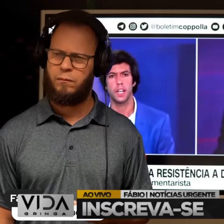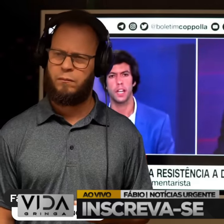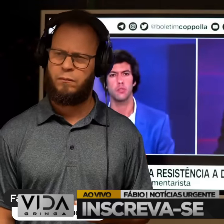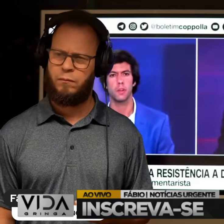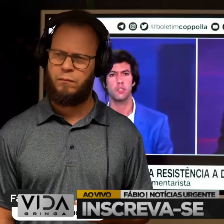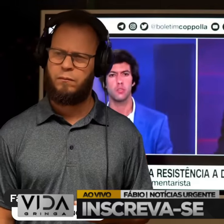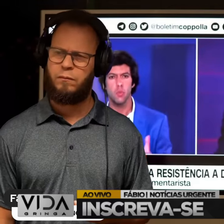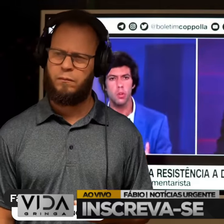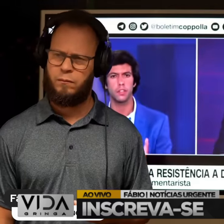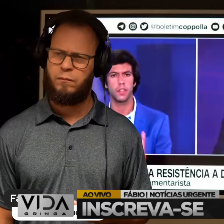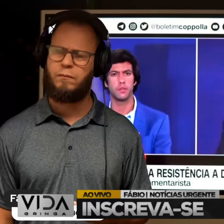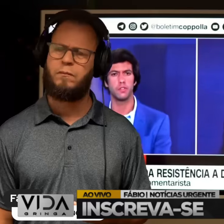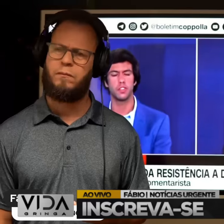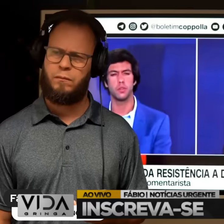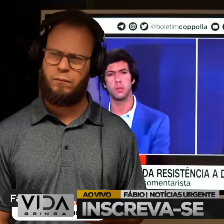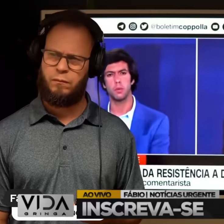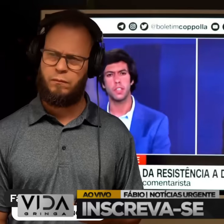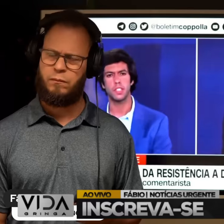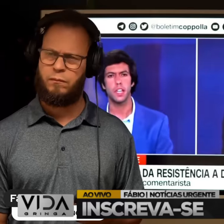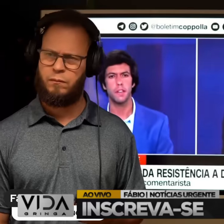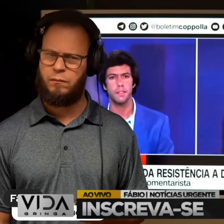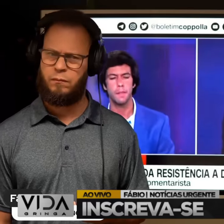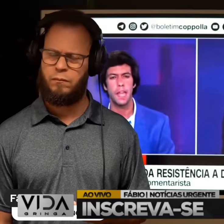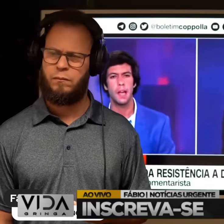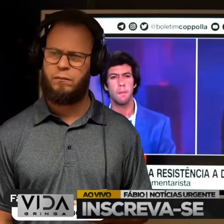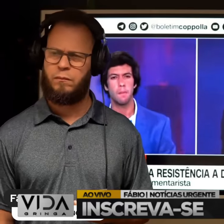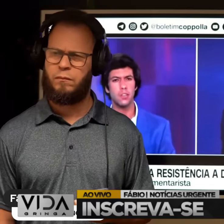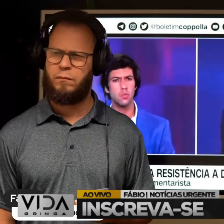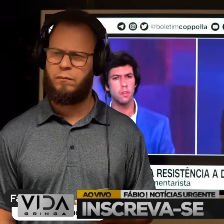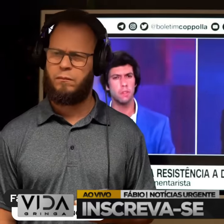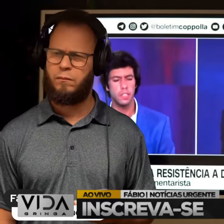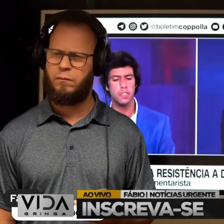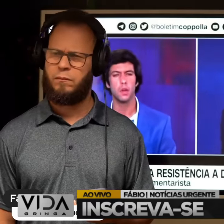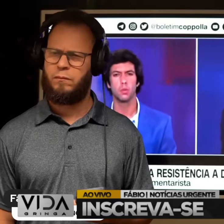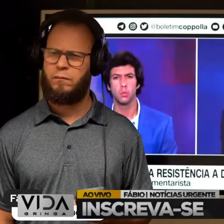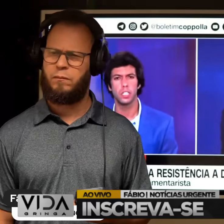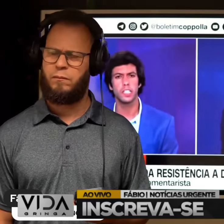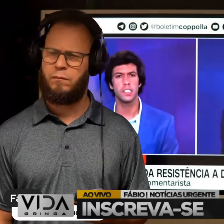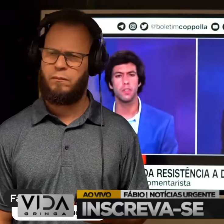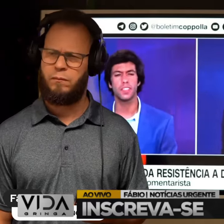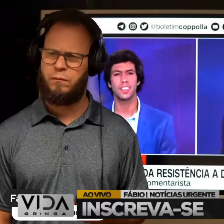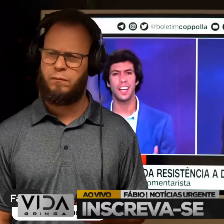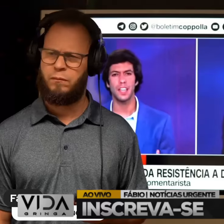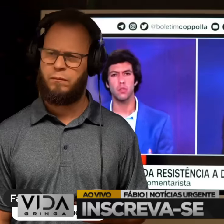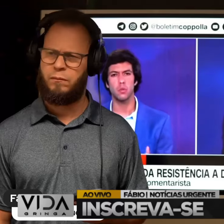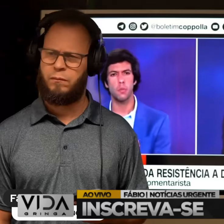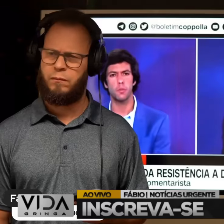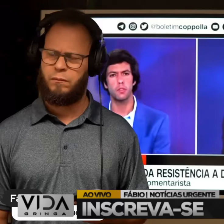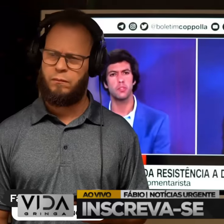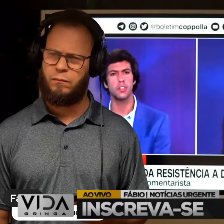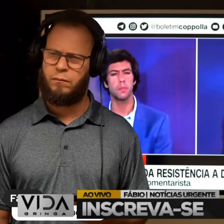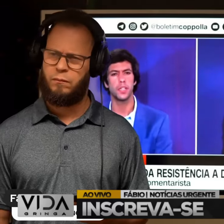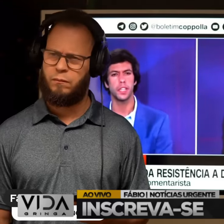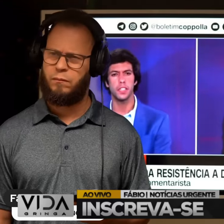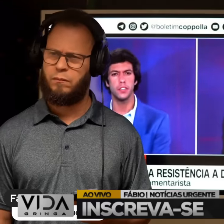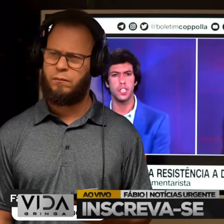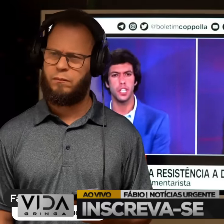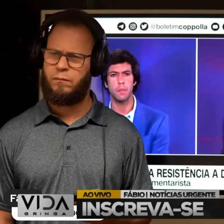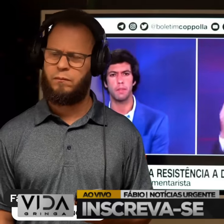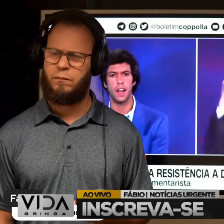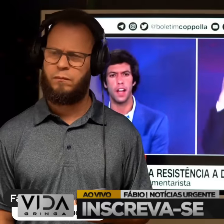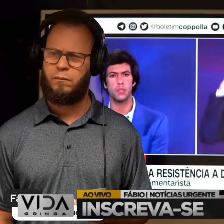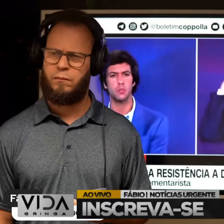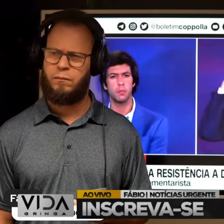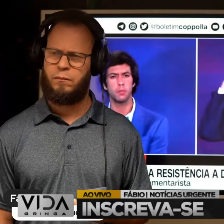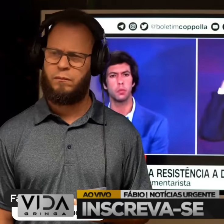alguns comentários sobre a escolha de Flávio Dino para o STF. Mais uma vez, Lula da Silva trai o seu compromisso de campanha e indica